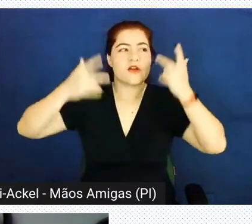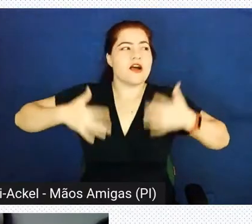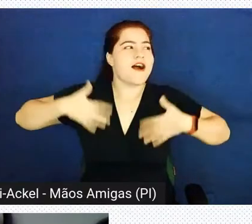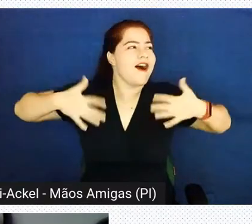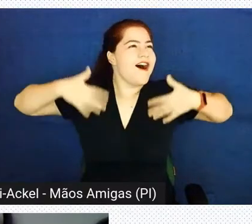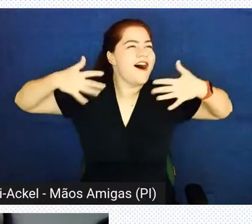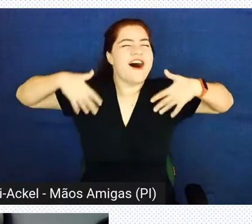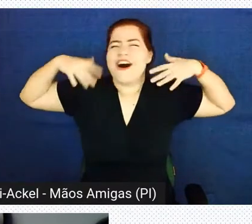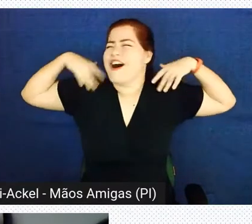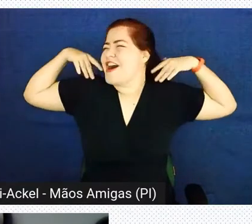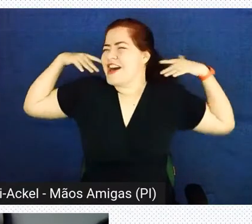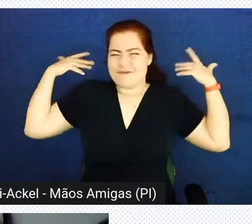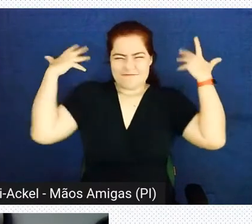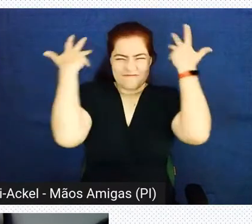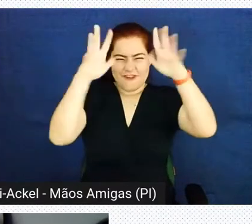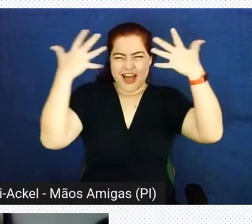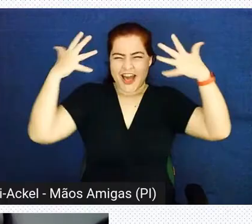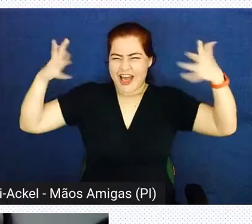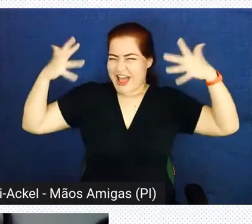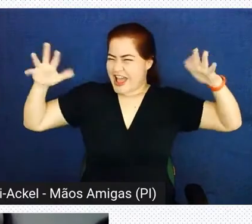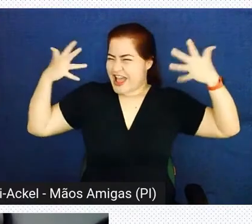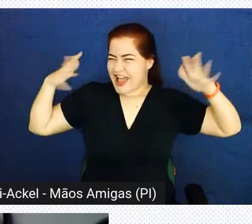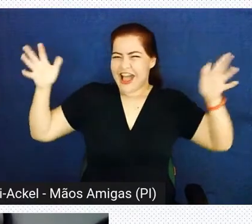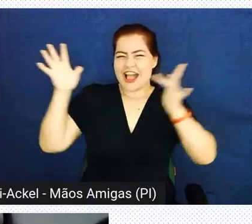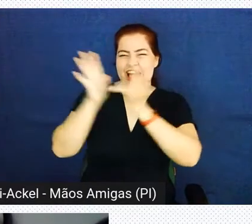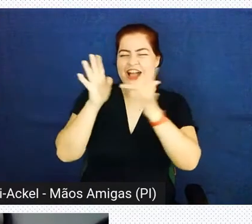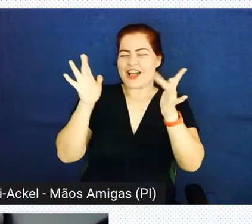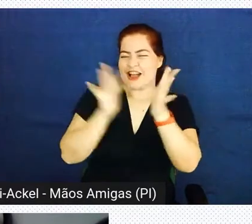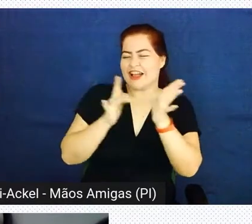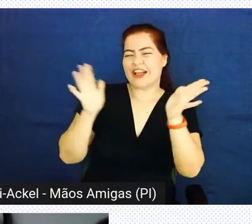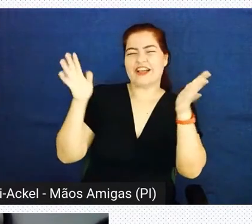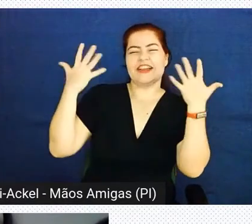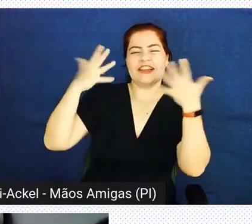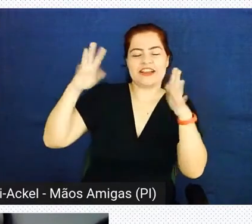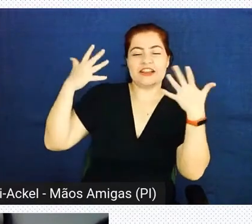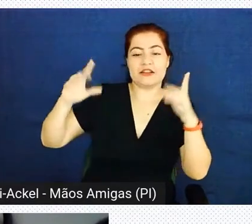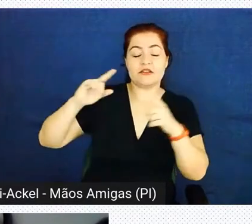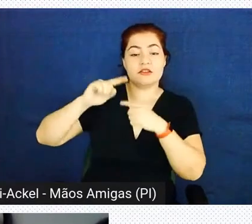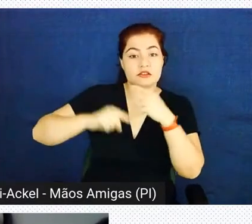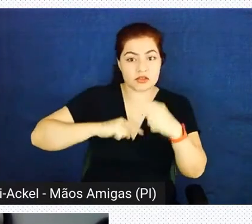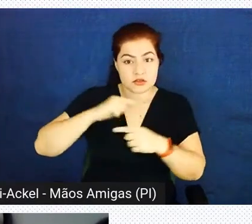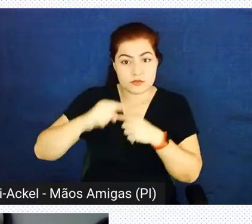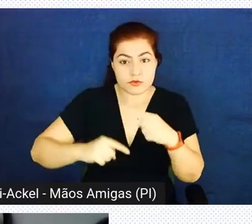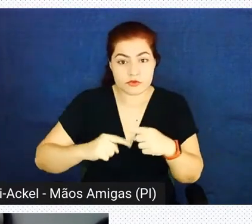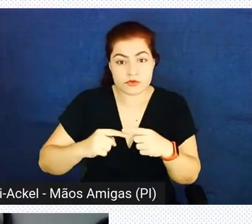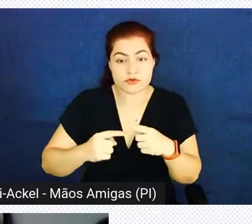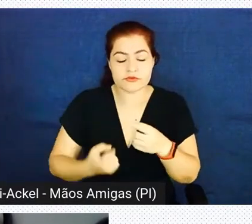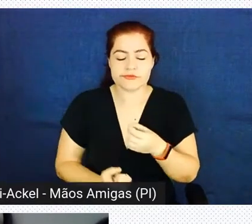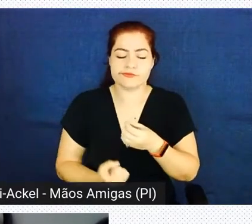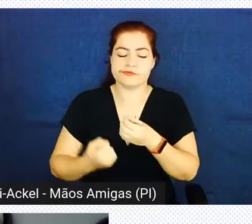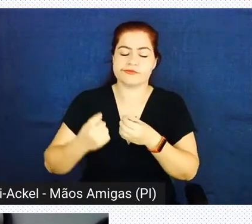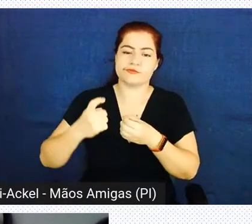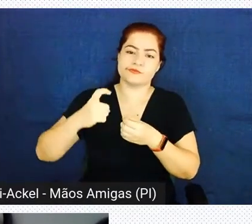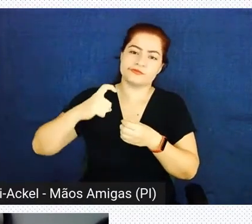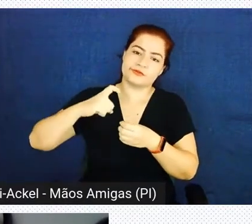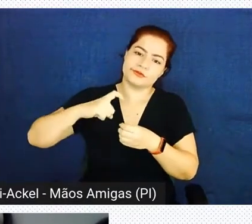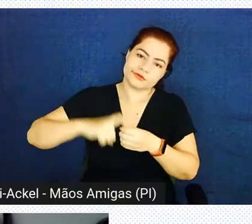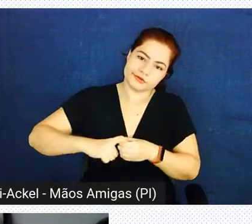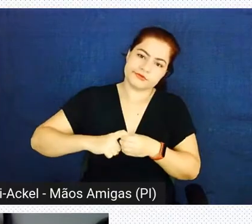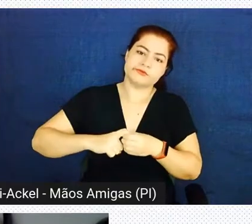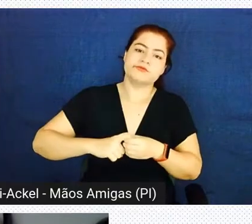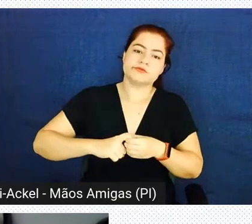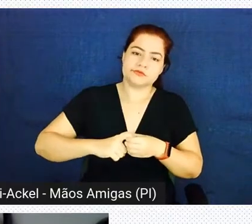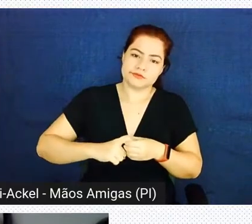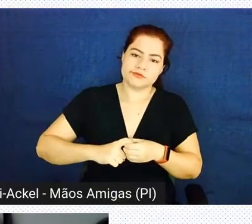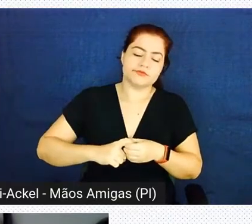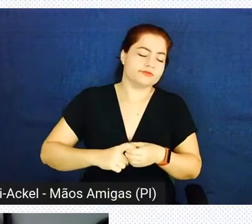festejavam, aplaudiam Jesus. Mas depois retornavam com avidez